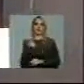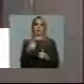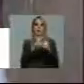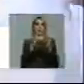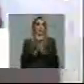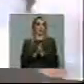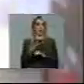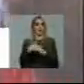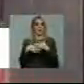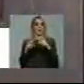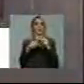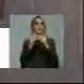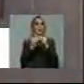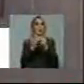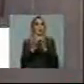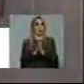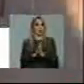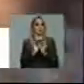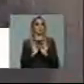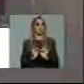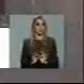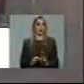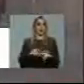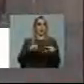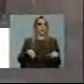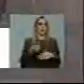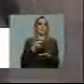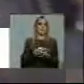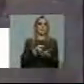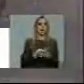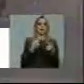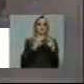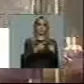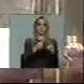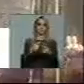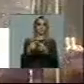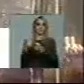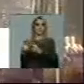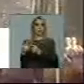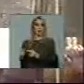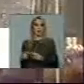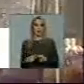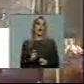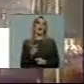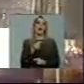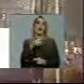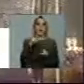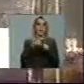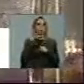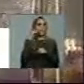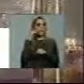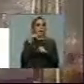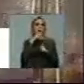ter o dinheiro todo para realizar a obra. O hospital é pago através de prestações ao banco, como acontece